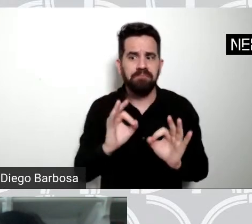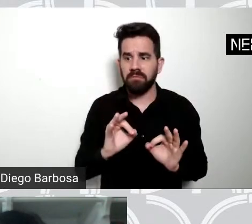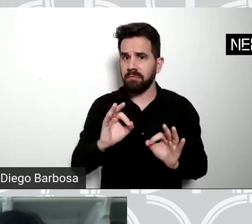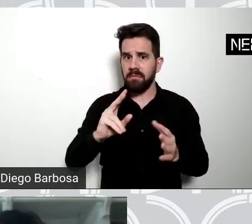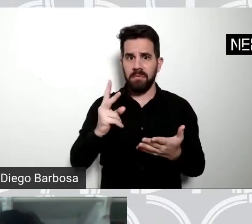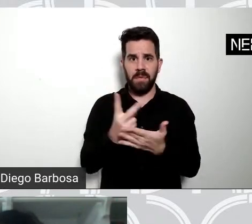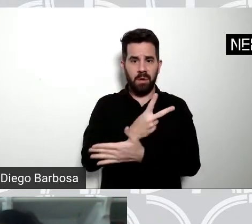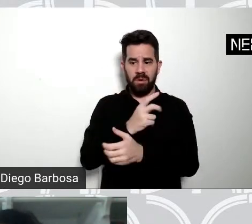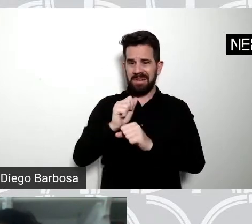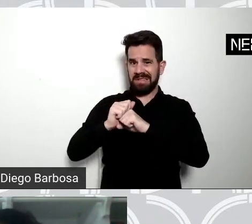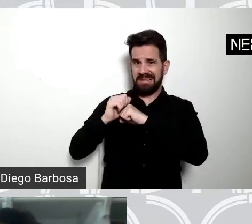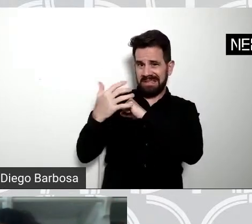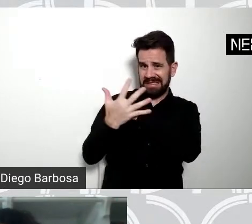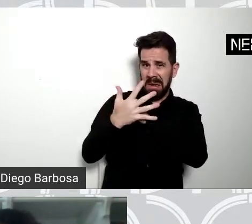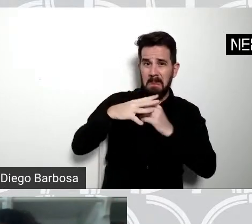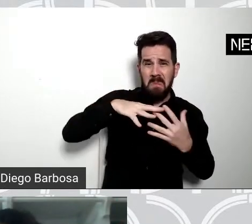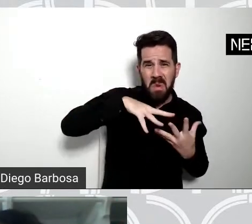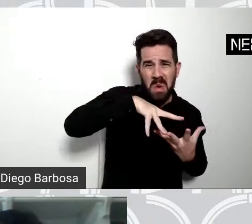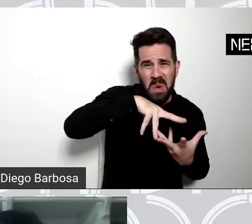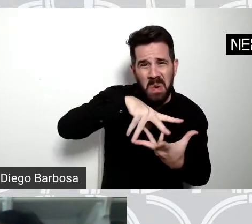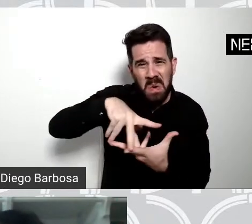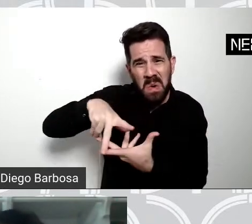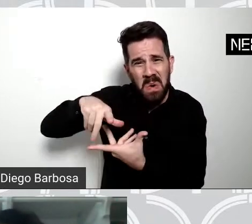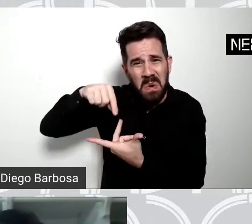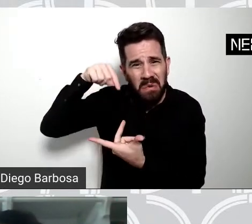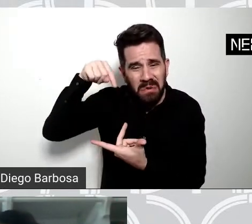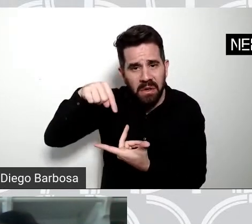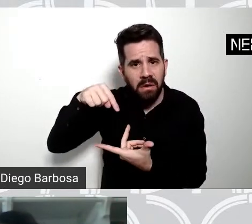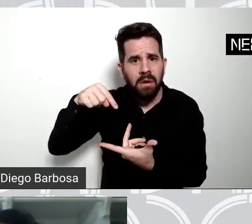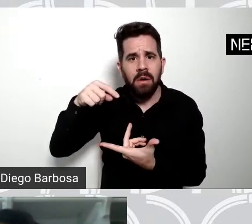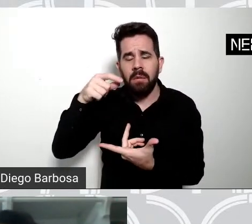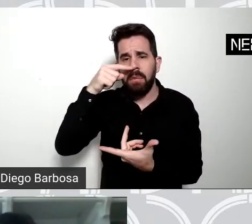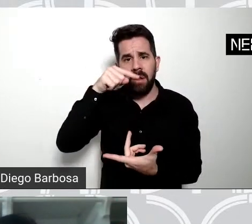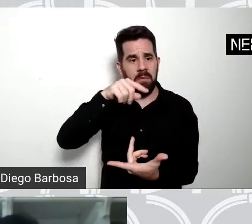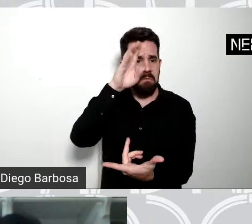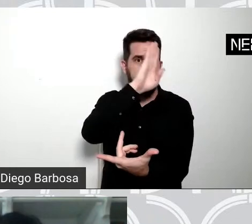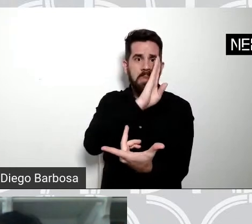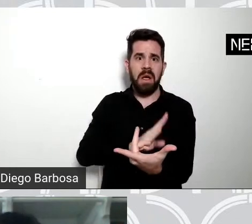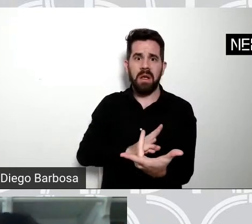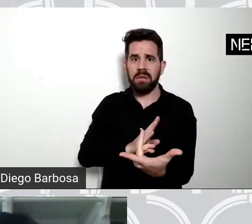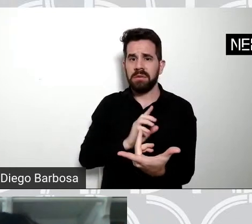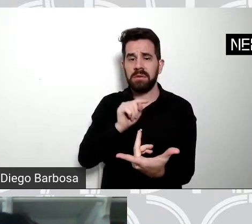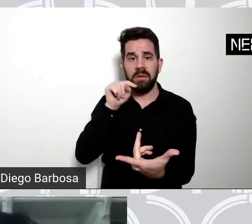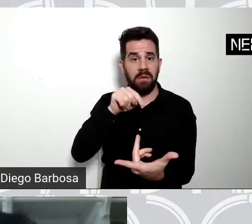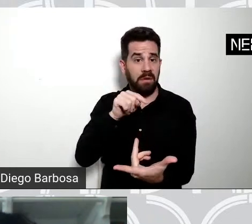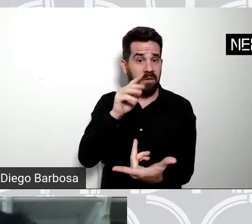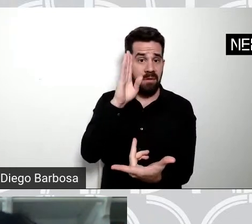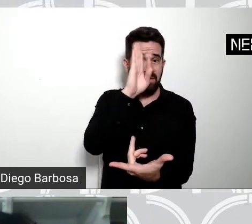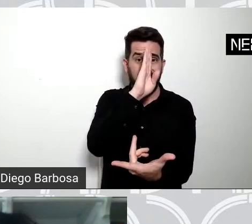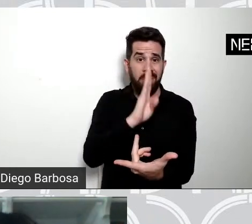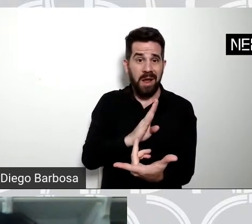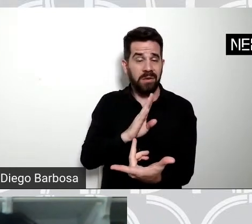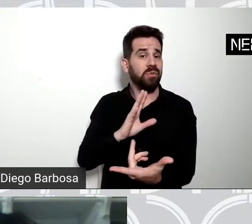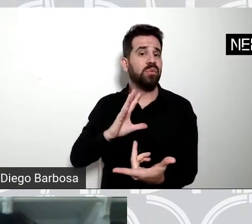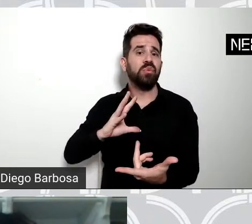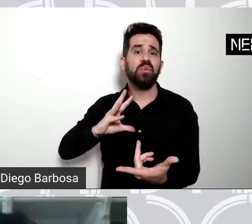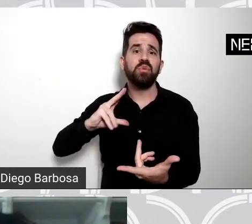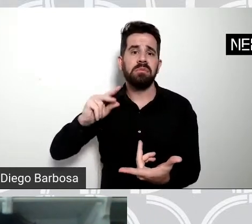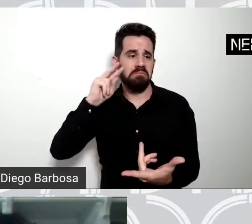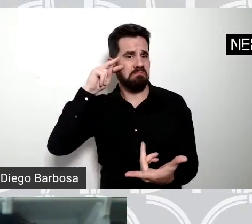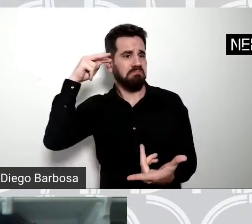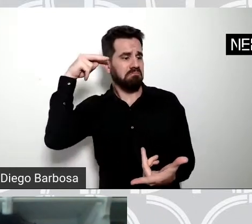sanitária mundial e particular no Brasil, né, como um dos países que mais